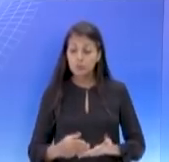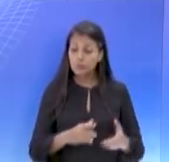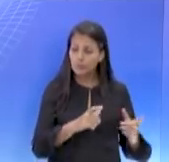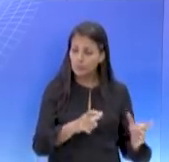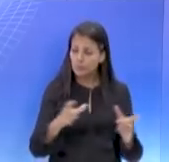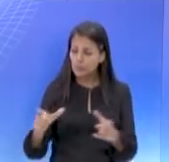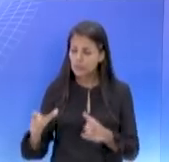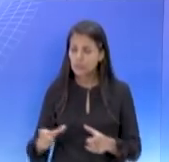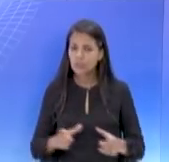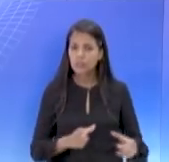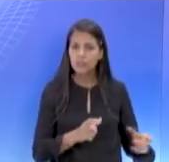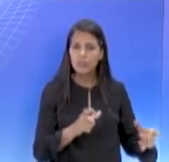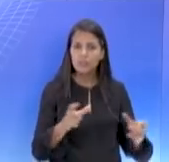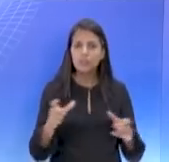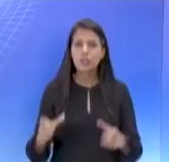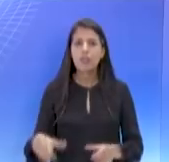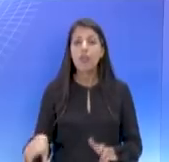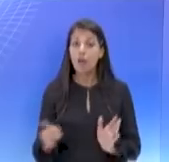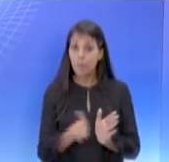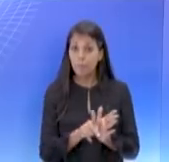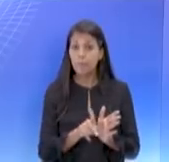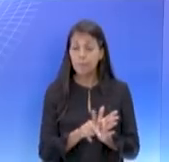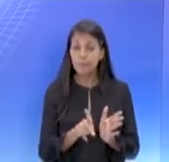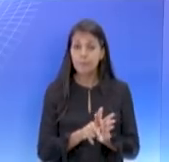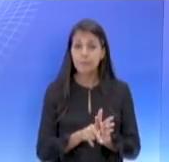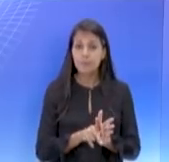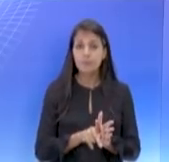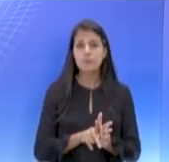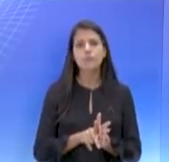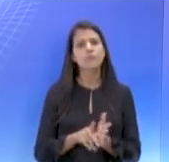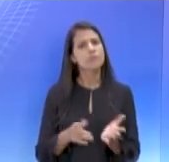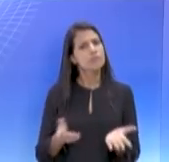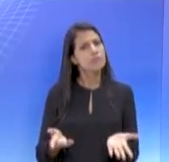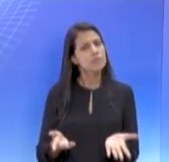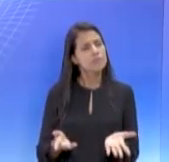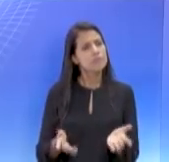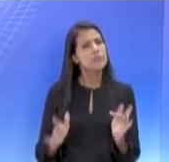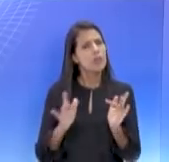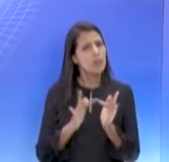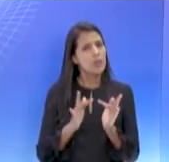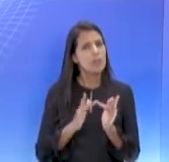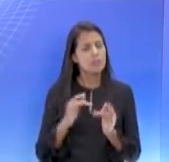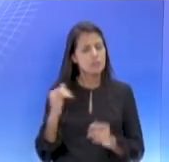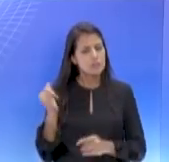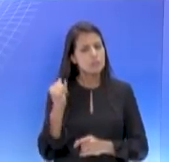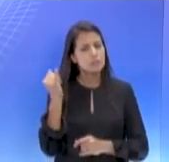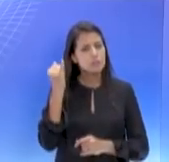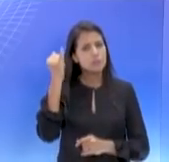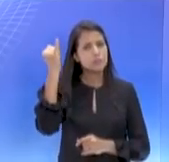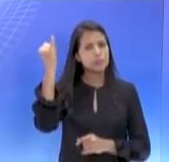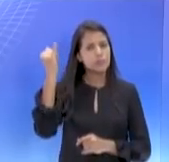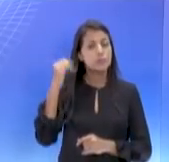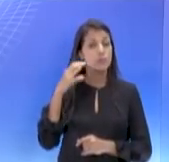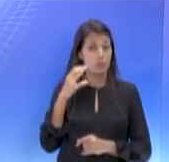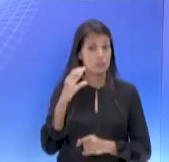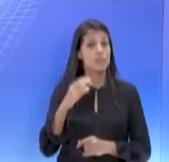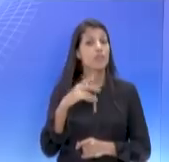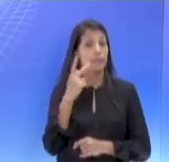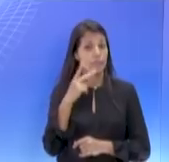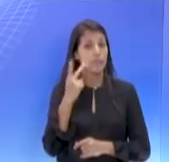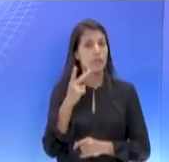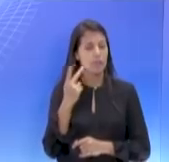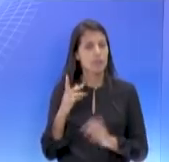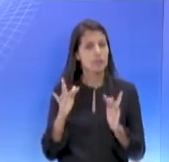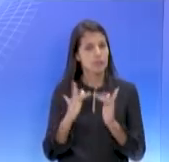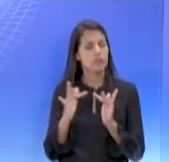que tradicionalmente ocupam. Opa, aqui ó, já está falando, né? Essa questão aqui já fala sobre o que o enunciado está